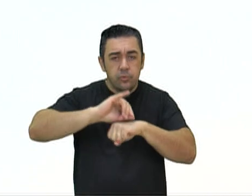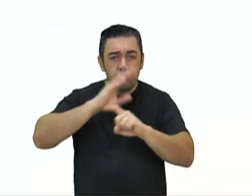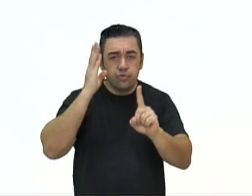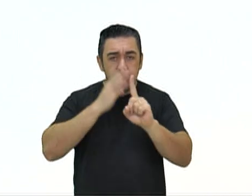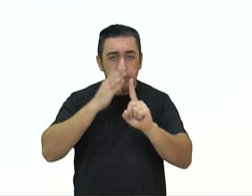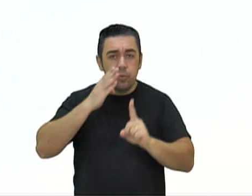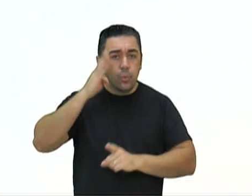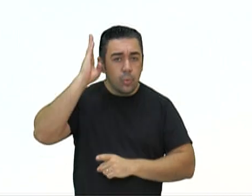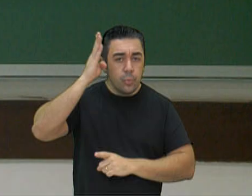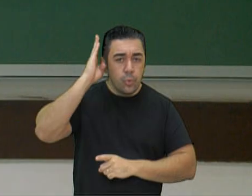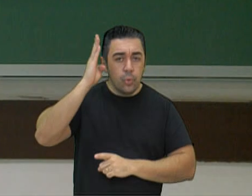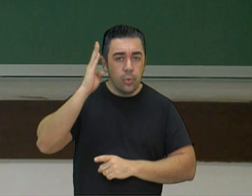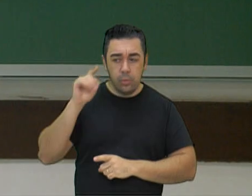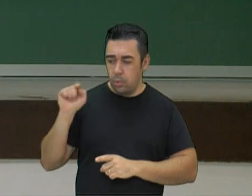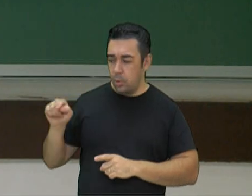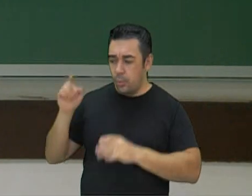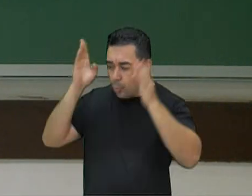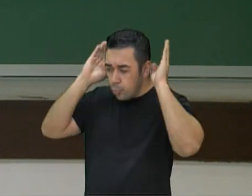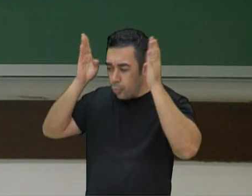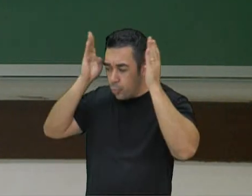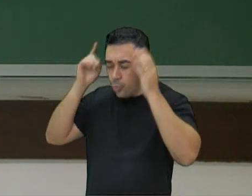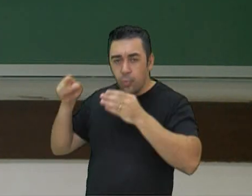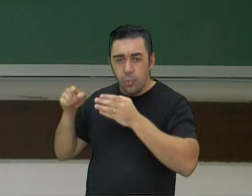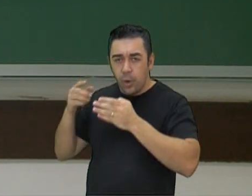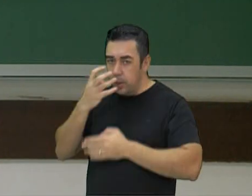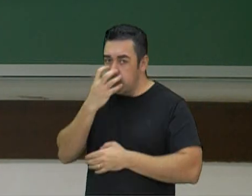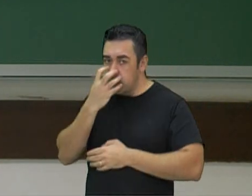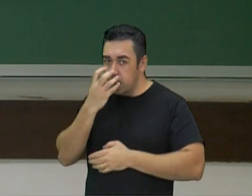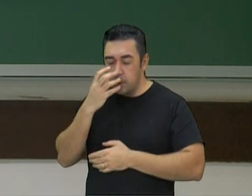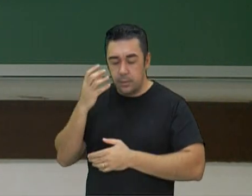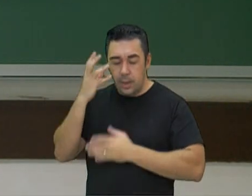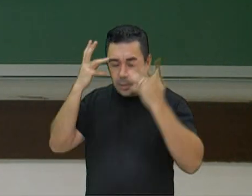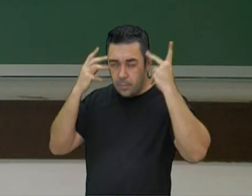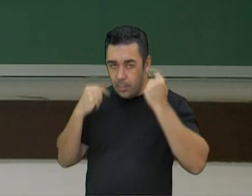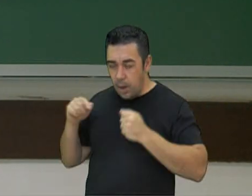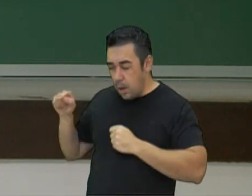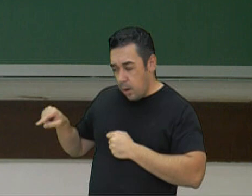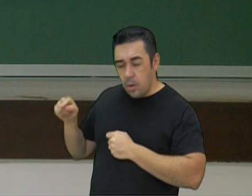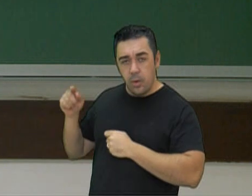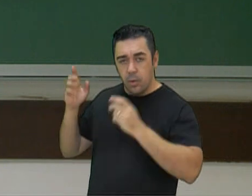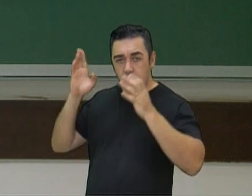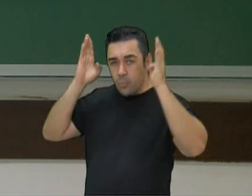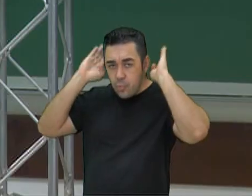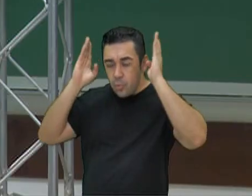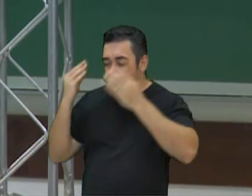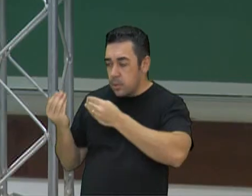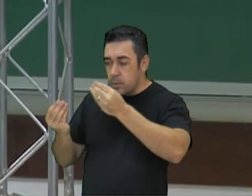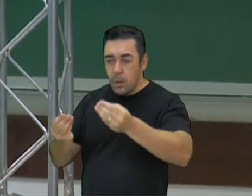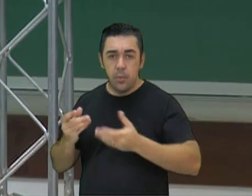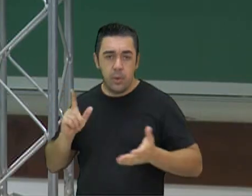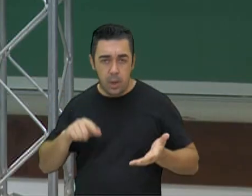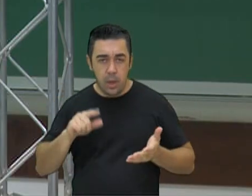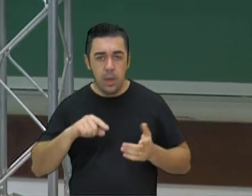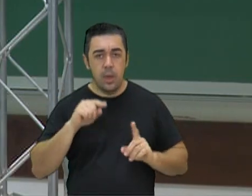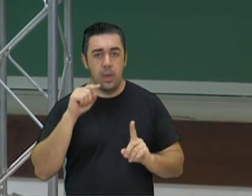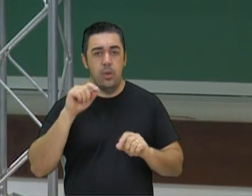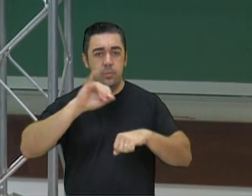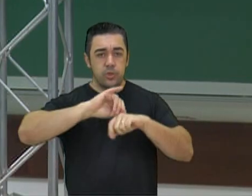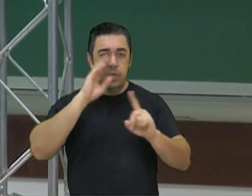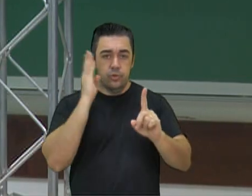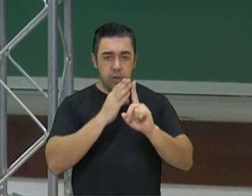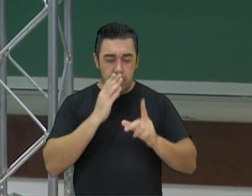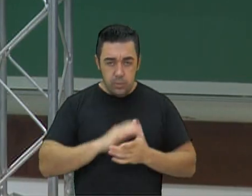o burro seria a coisa, né? Seria esse algo, né? E não alguém. Então, algo, objeto direto. Alguém, objeto